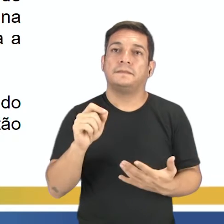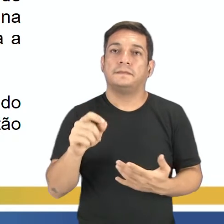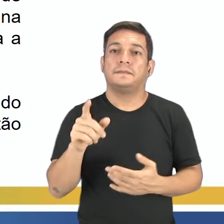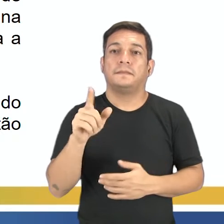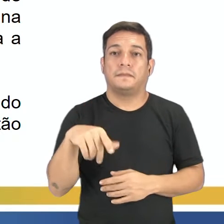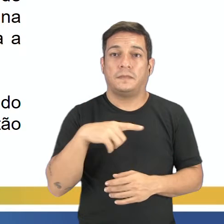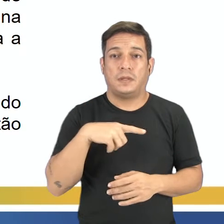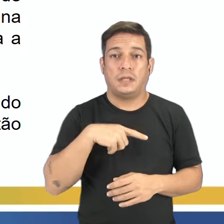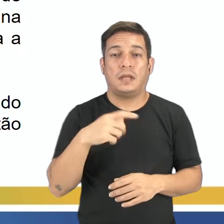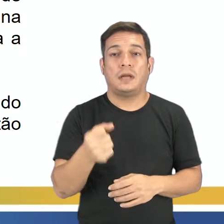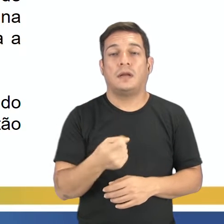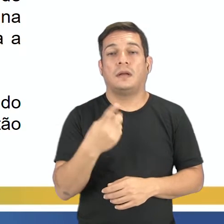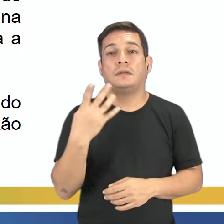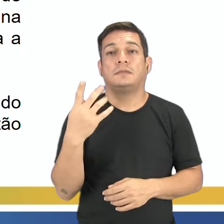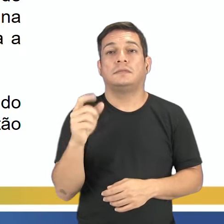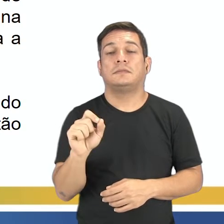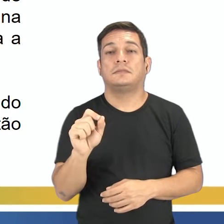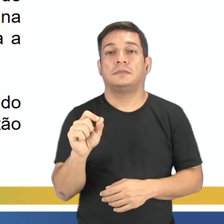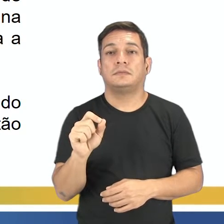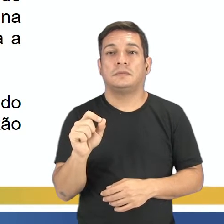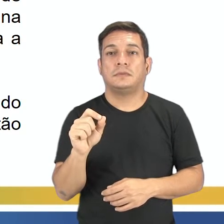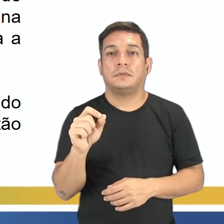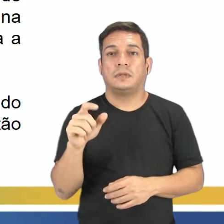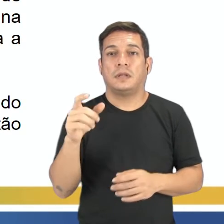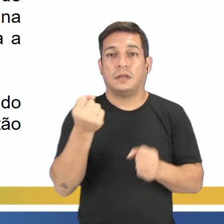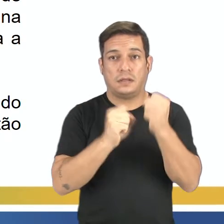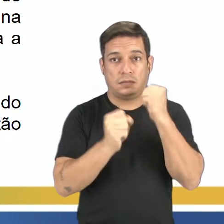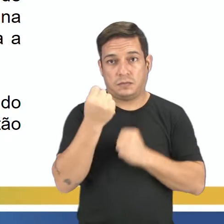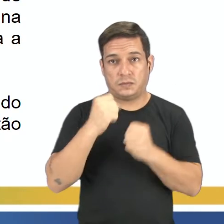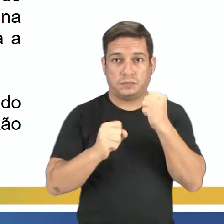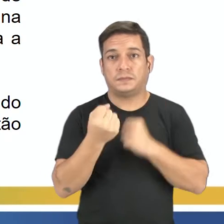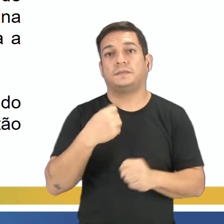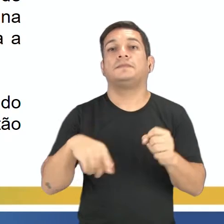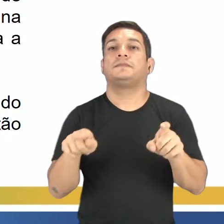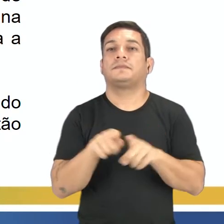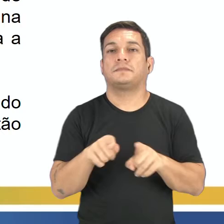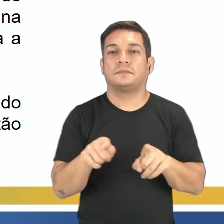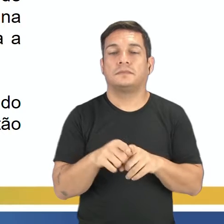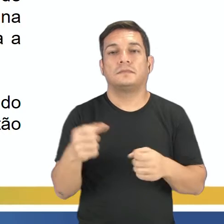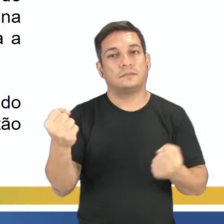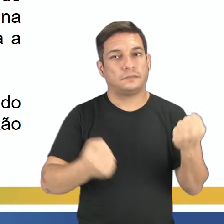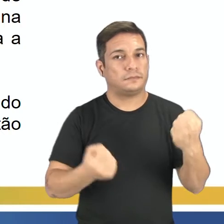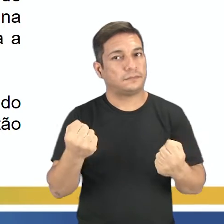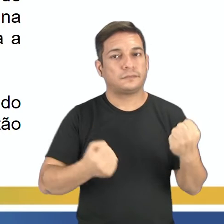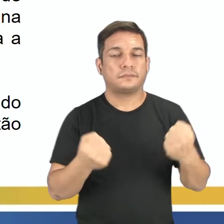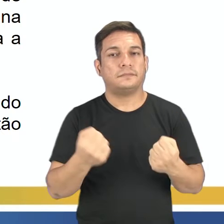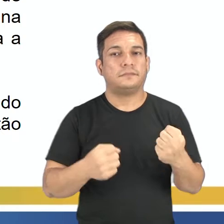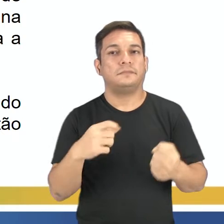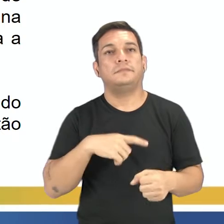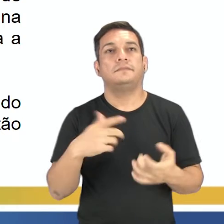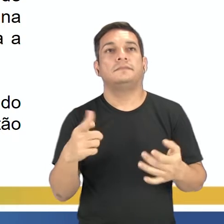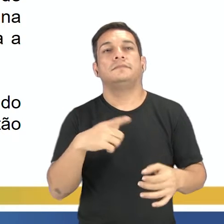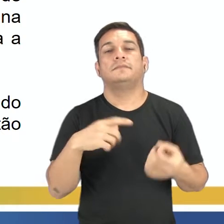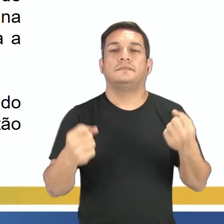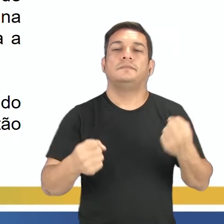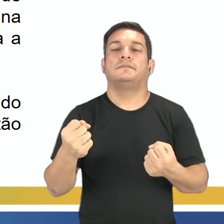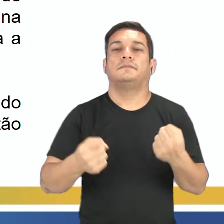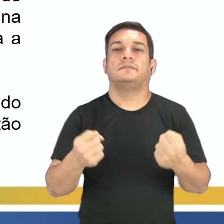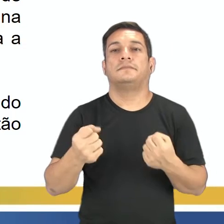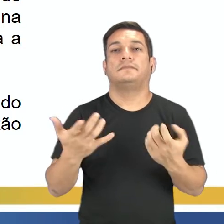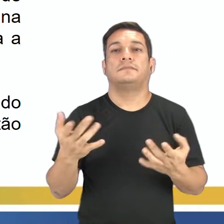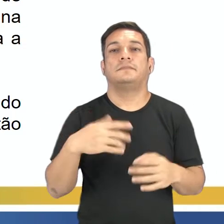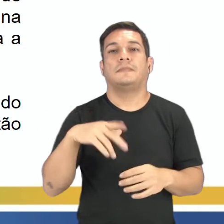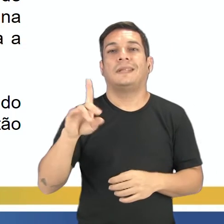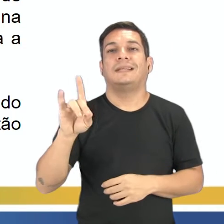óleo diesel ele tem grandes aplicações nos setores da indústria e de carro, né? Nós temos, o carro um